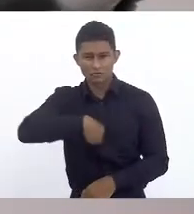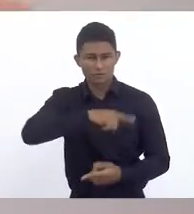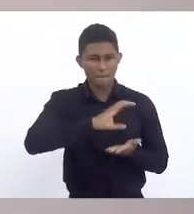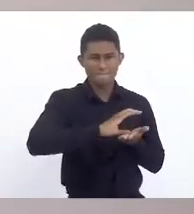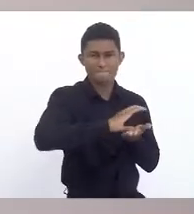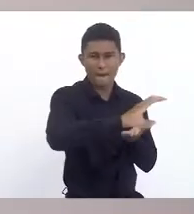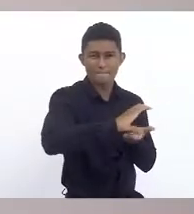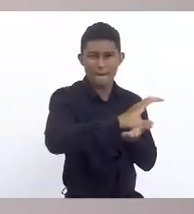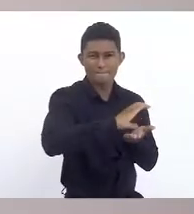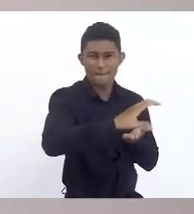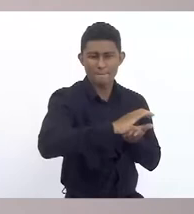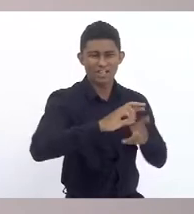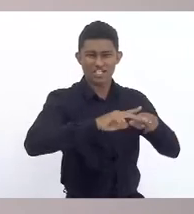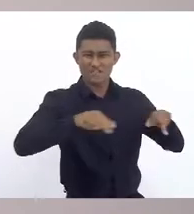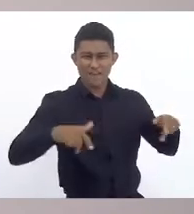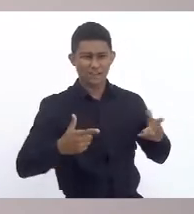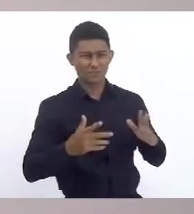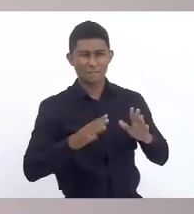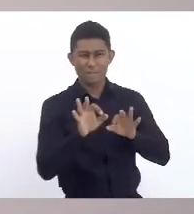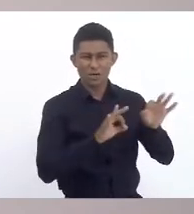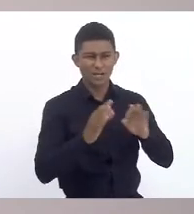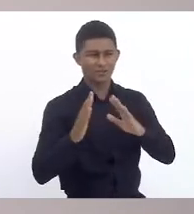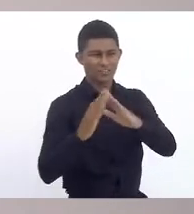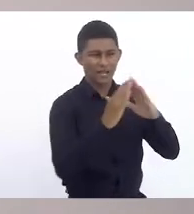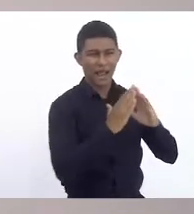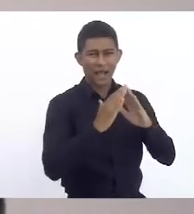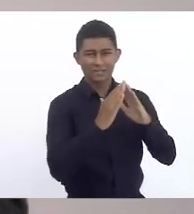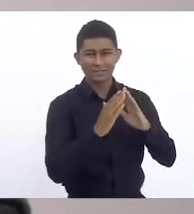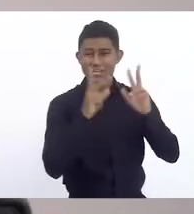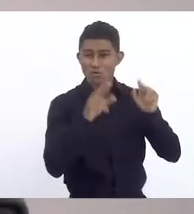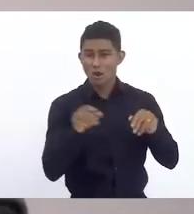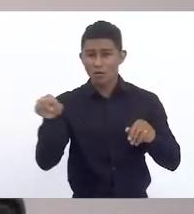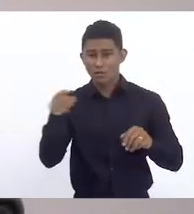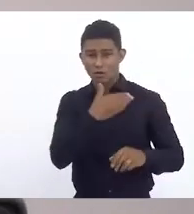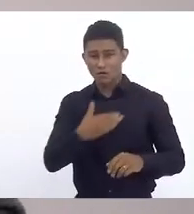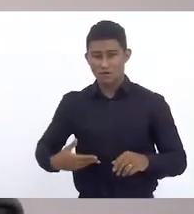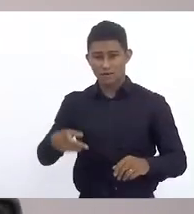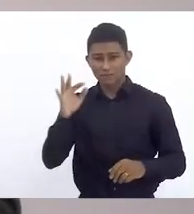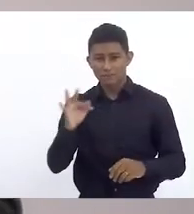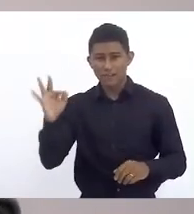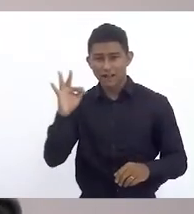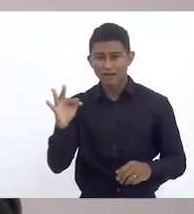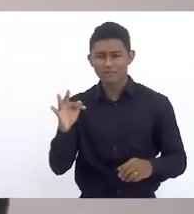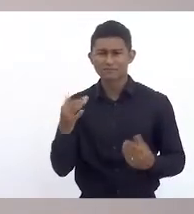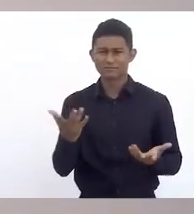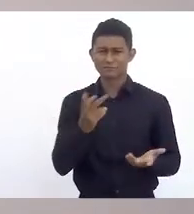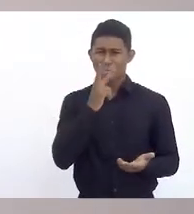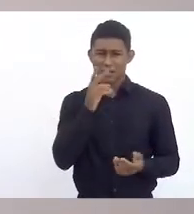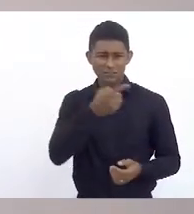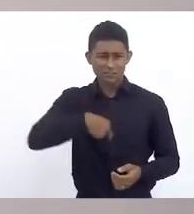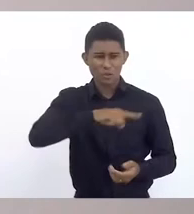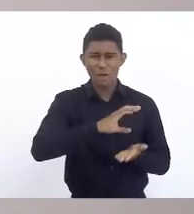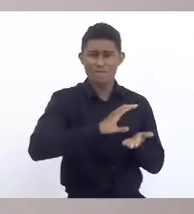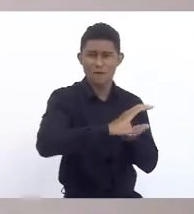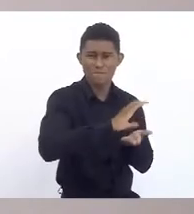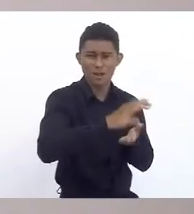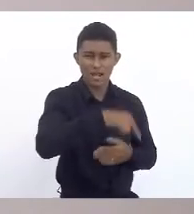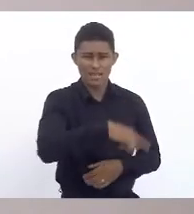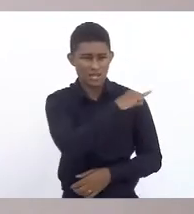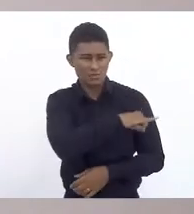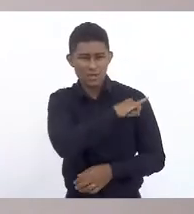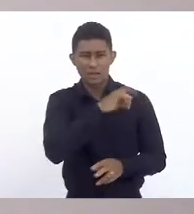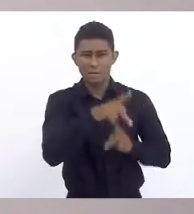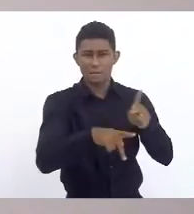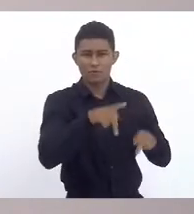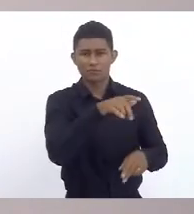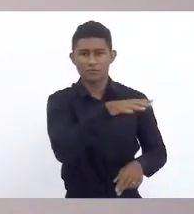governo federal, por que que, na hora de fazer esse investimento, eu não estou investindo? Se eu não estou investindo no próprio Estado do Rio de Janeiro, povo